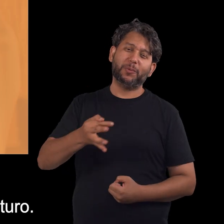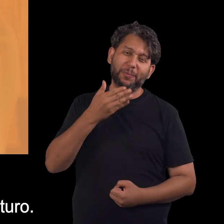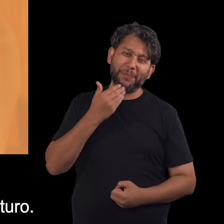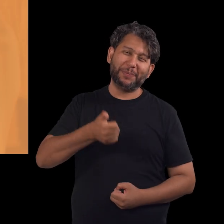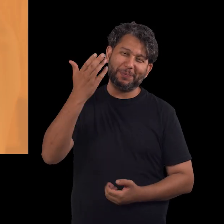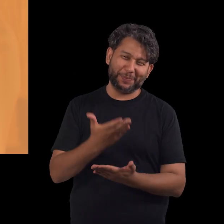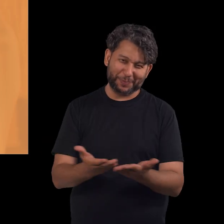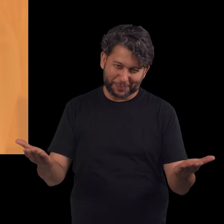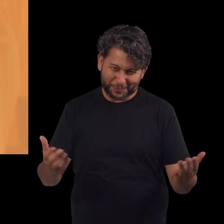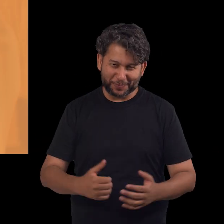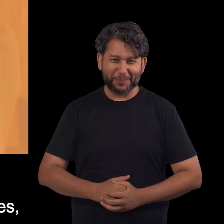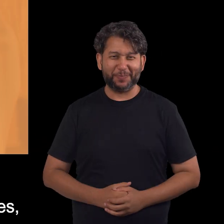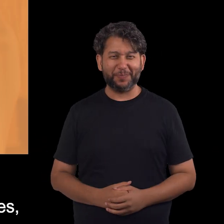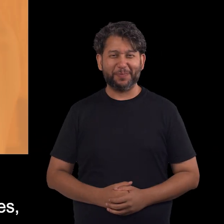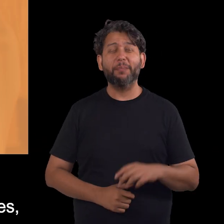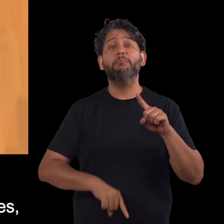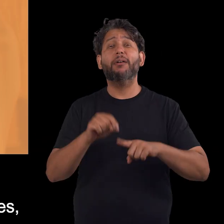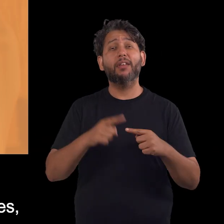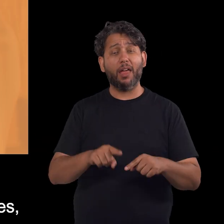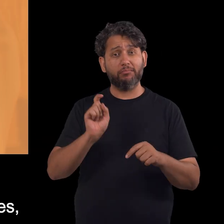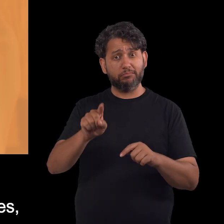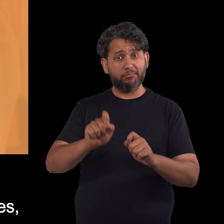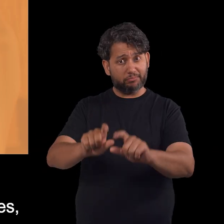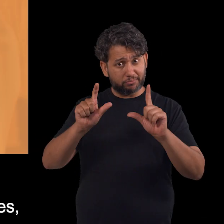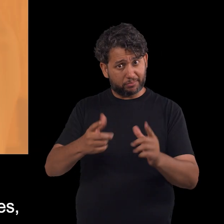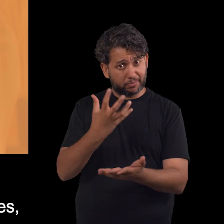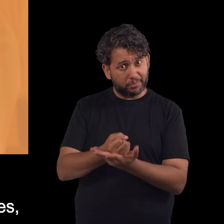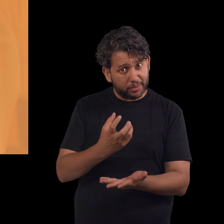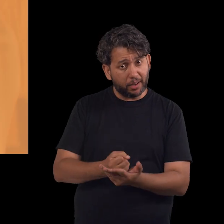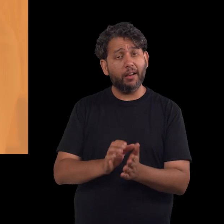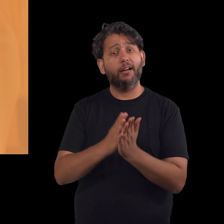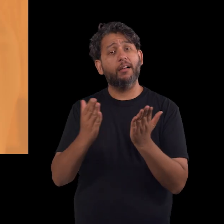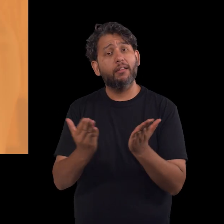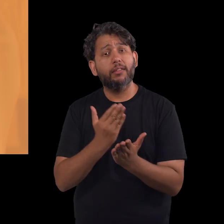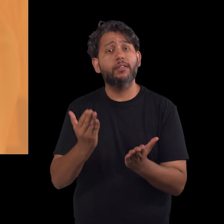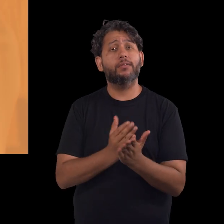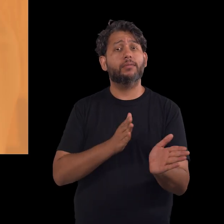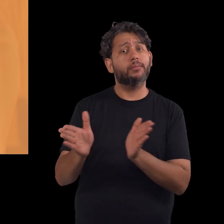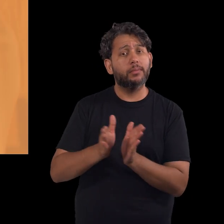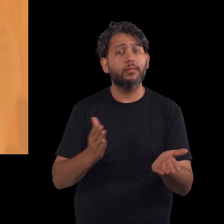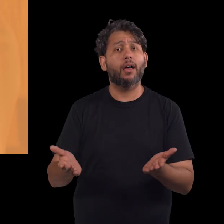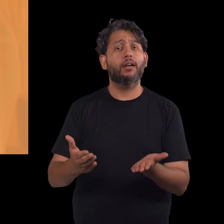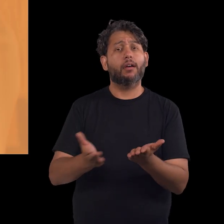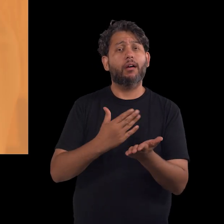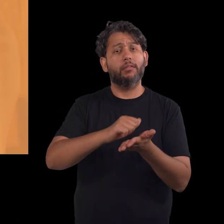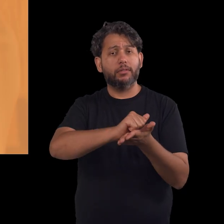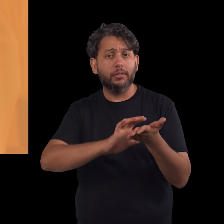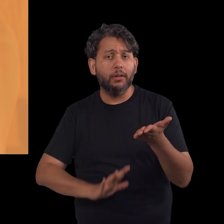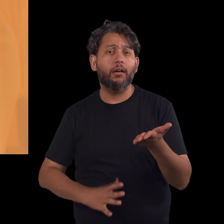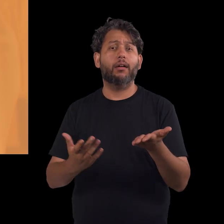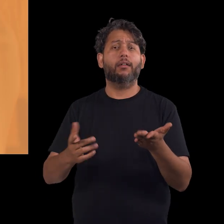nosso futuro. Para acessar todos os materiais complementares, livros em formato acessível,